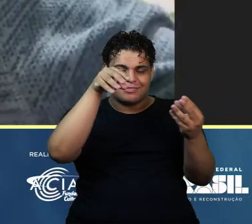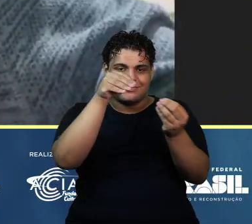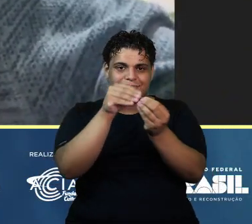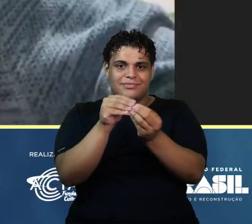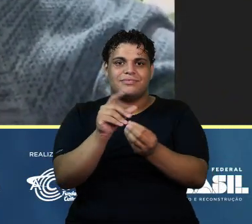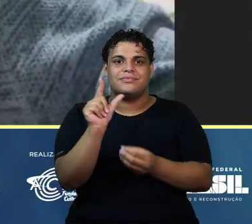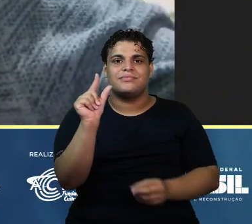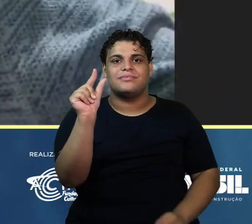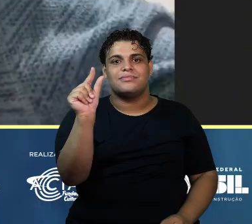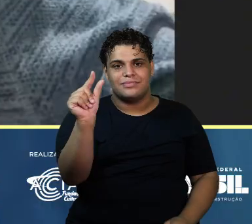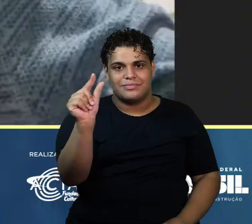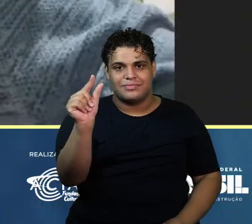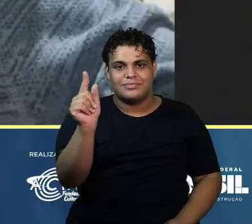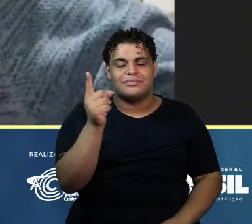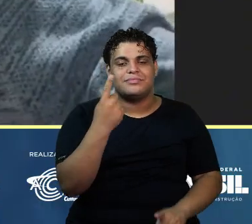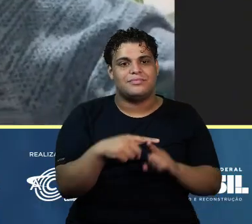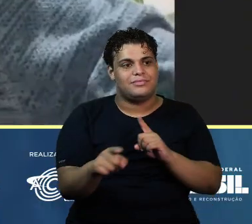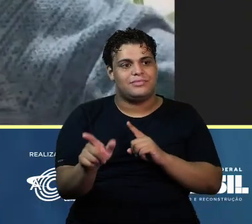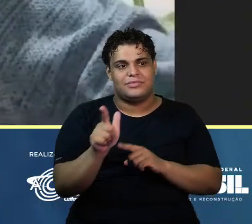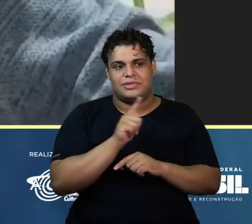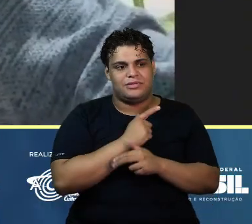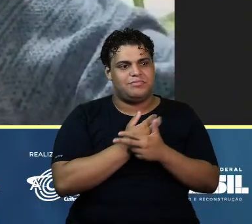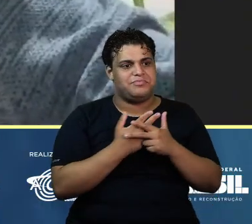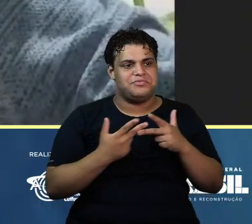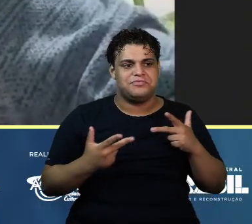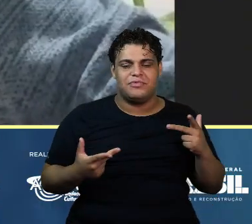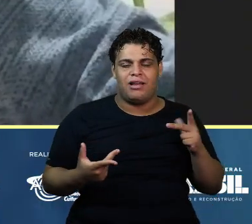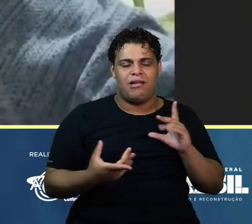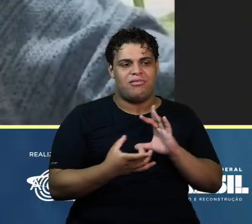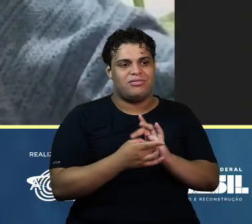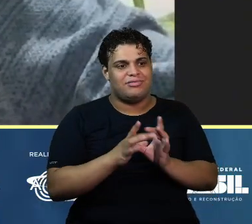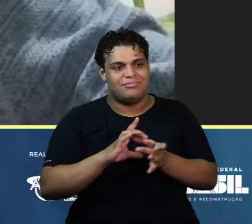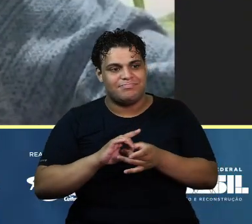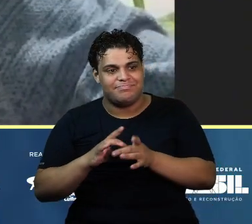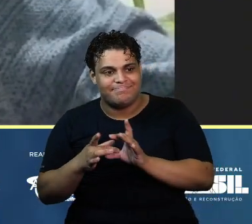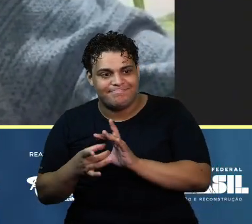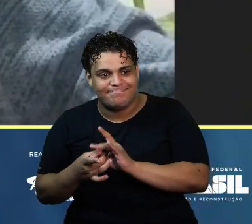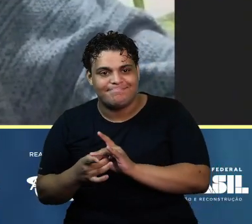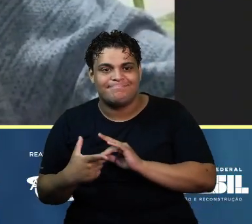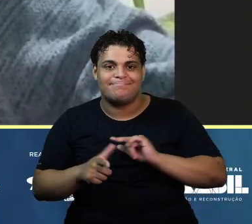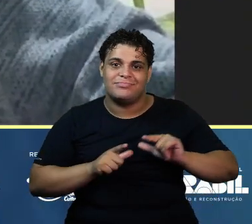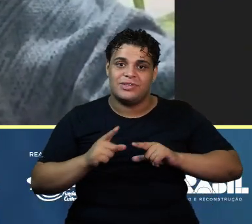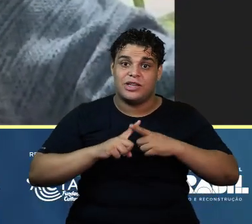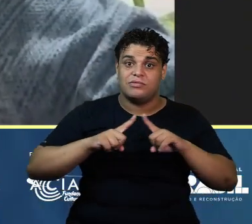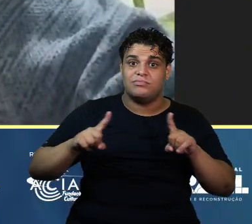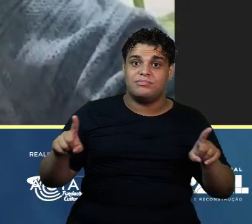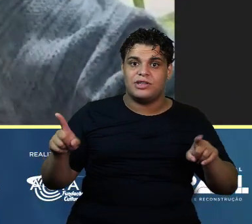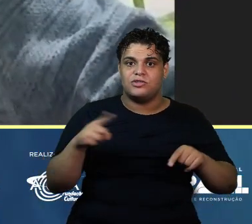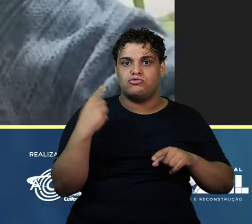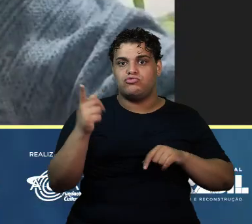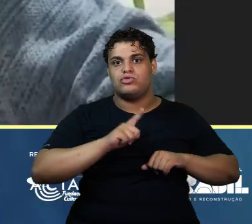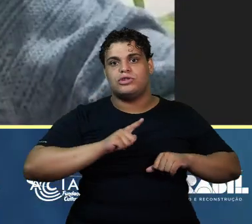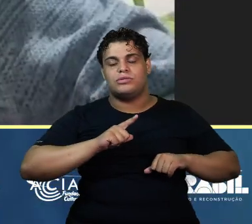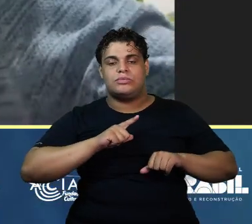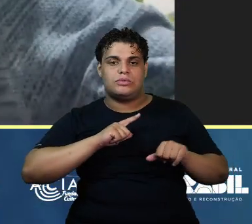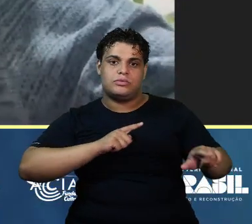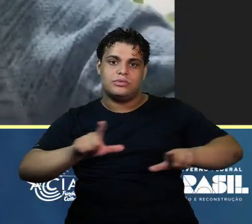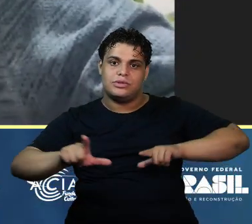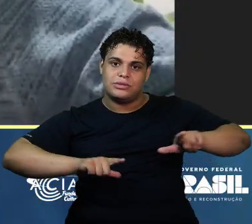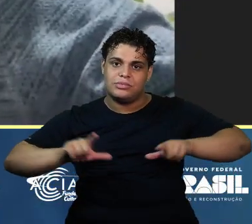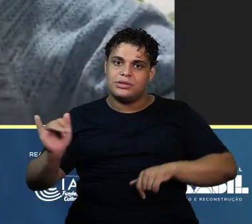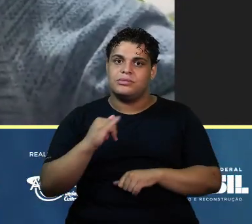trabalha com diversas frentes, mas de fato a gente tem um trabalho importante, né, nessa temática